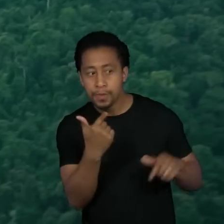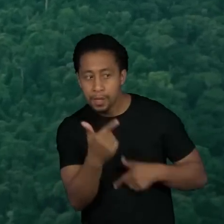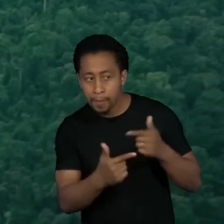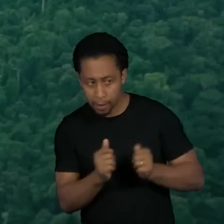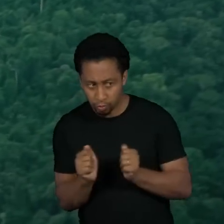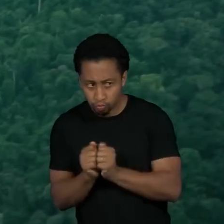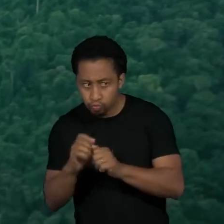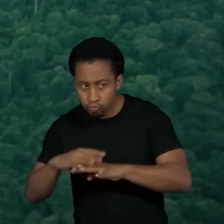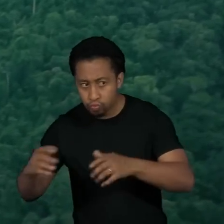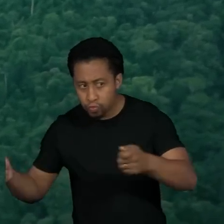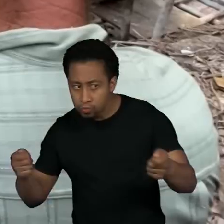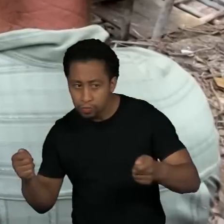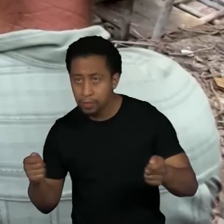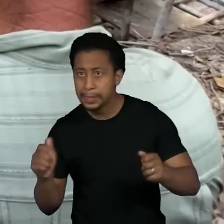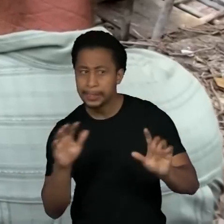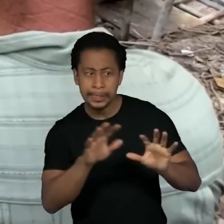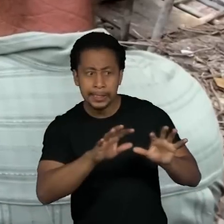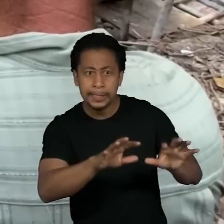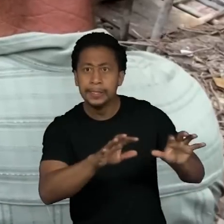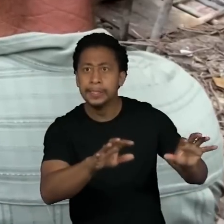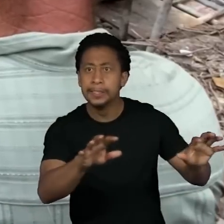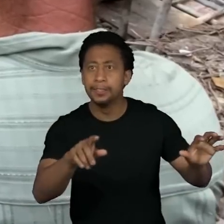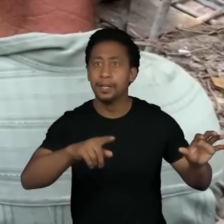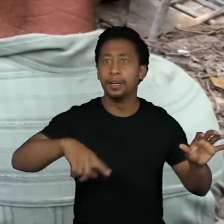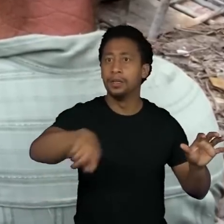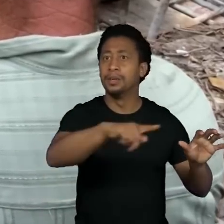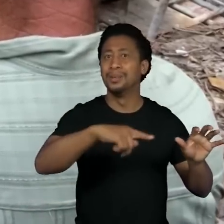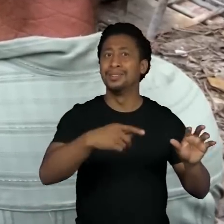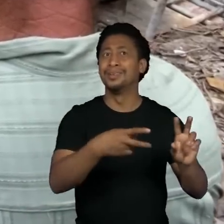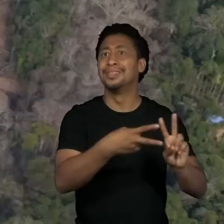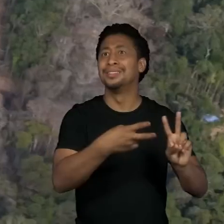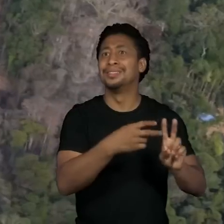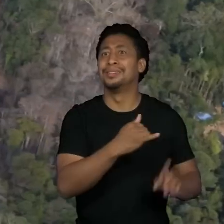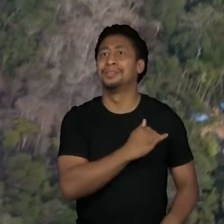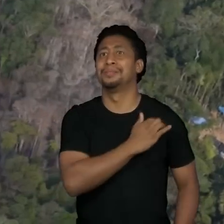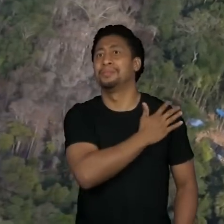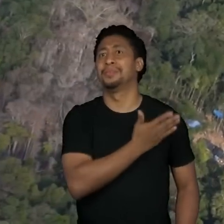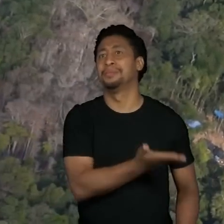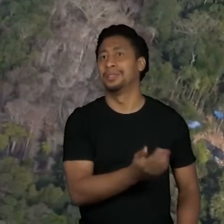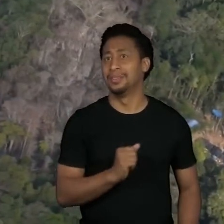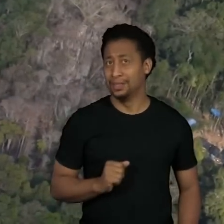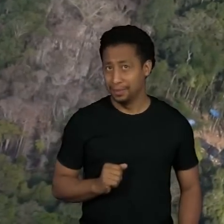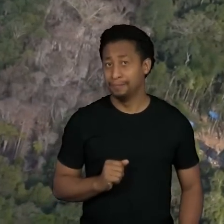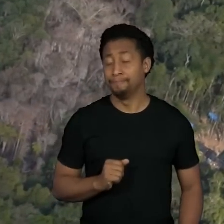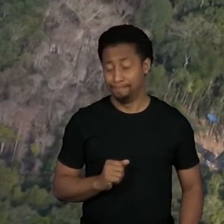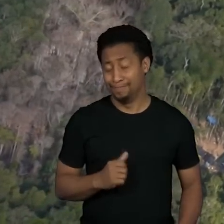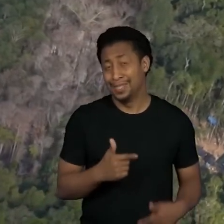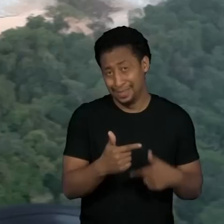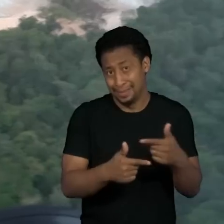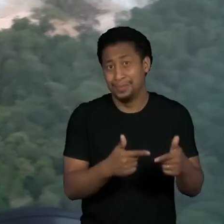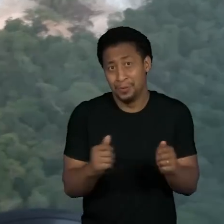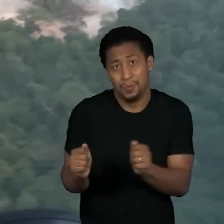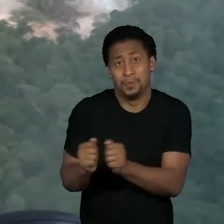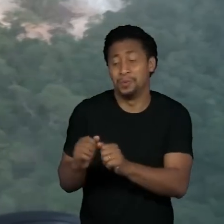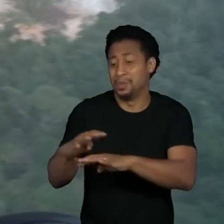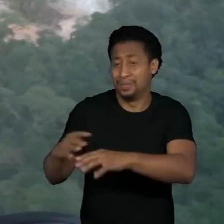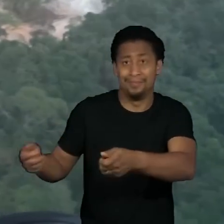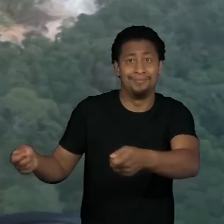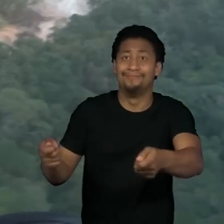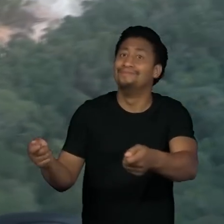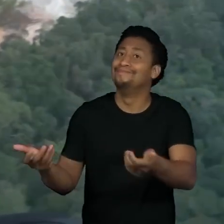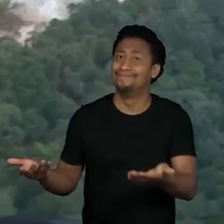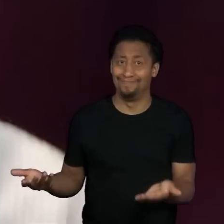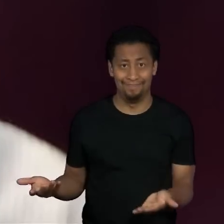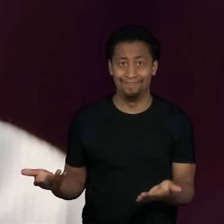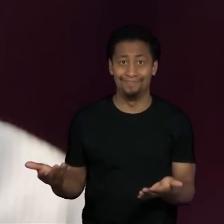no mesmo padrão em que ela já estava ocorrendo no estado de Roraima. Então, o clima de impunidade,